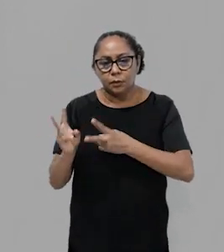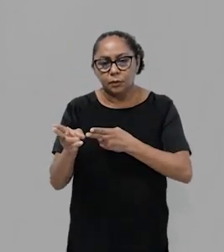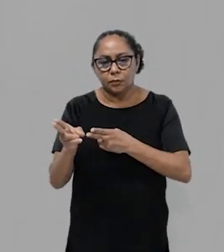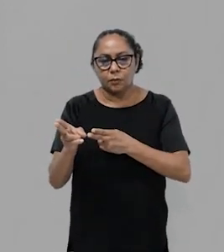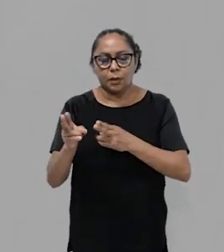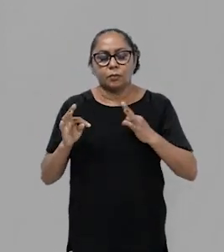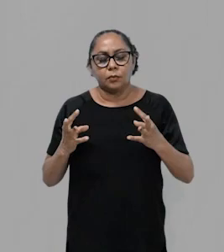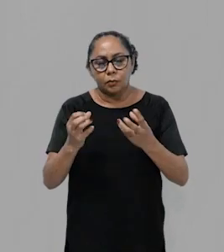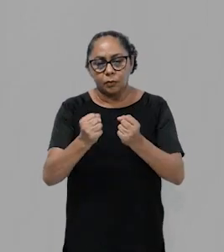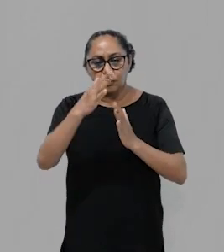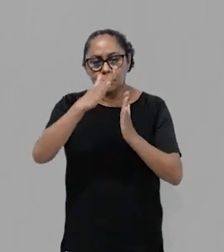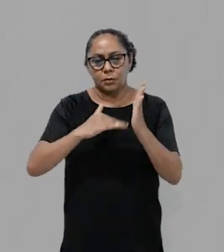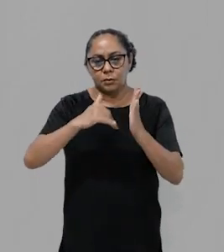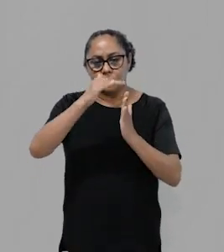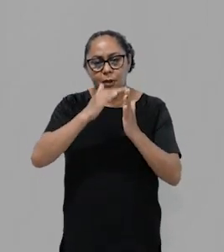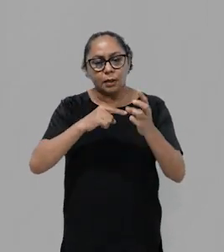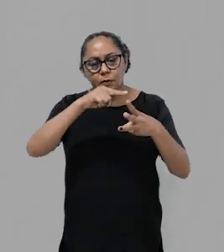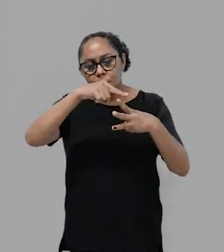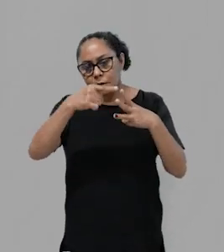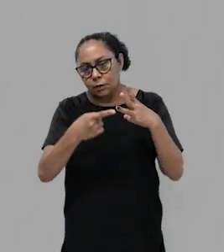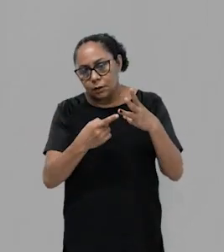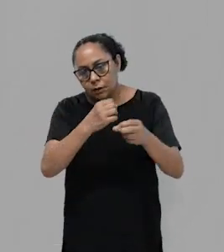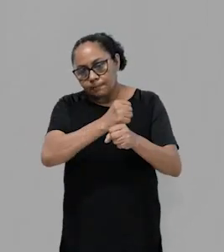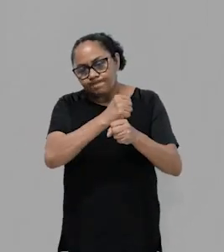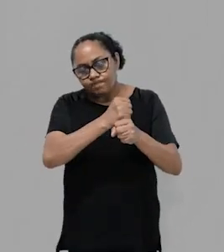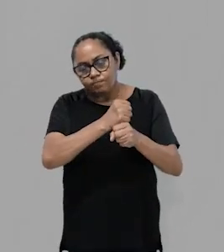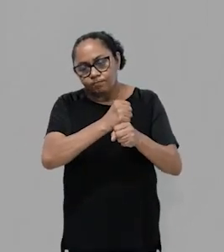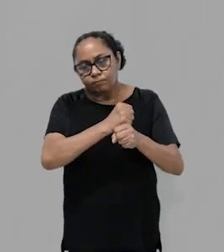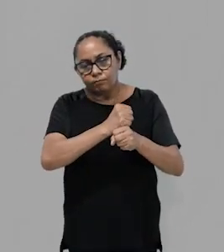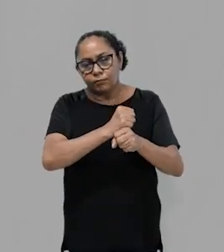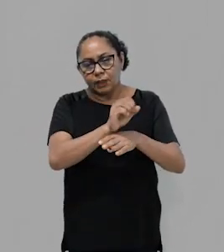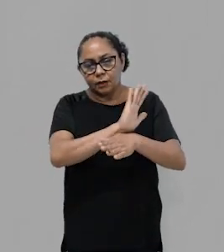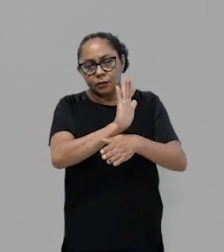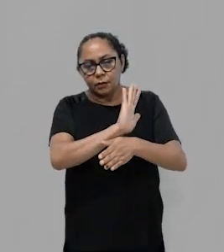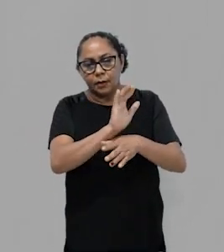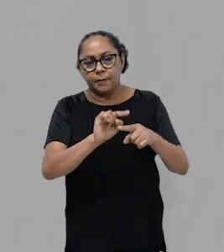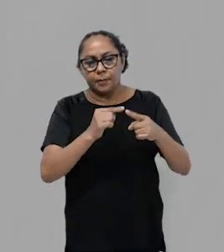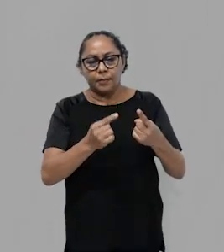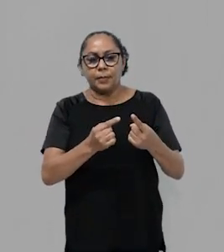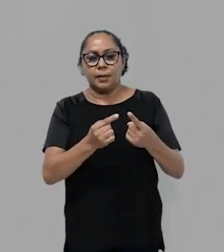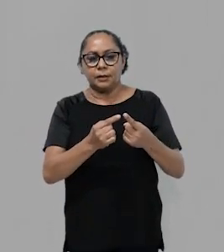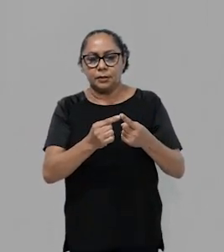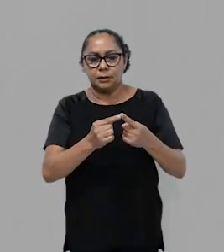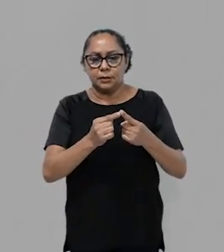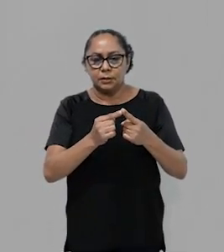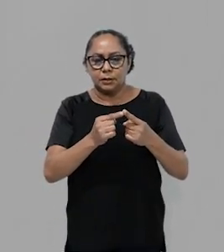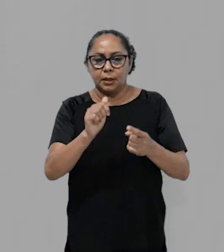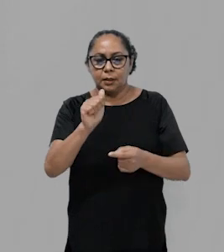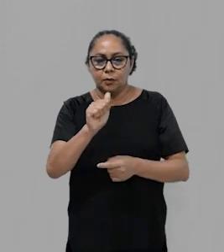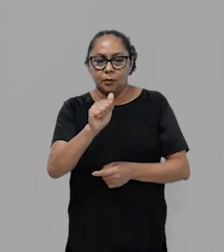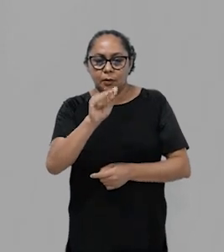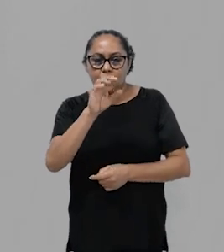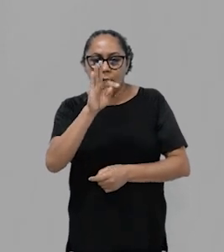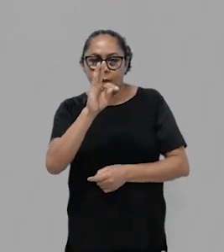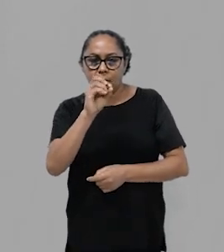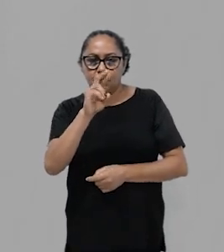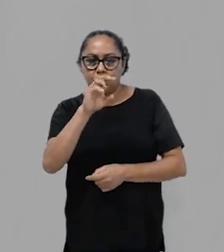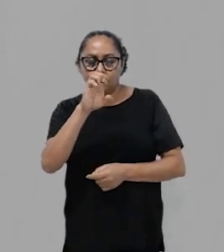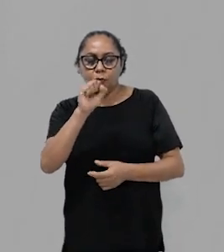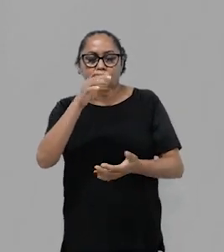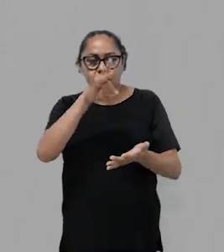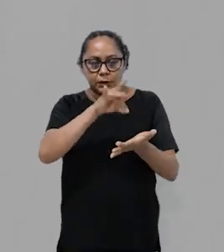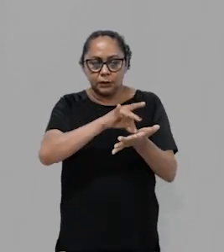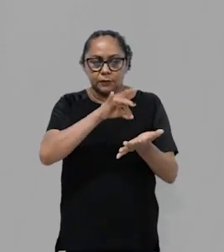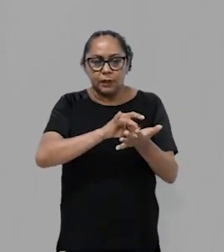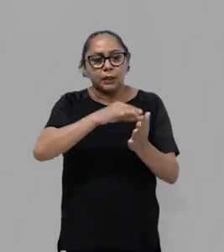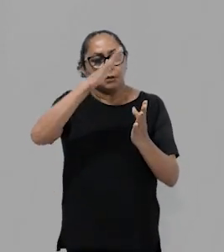eles foram pintados, levou 3 anos para ser feito o filme, e parece uma animação, mas é feita com atores de verdade, pintados